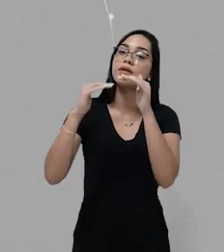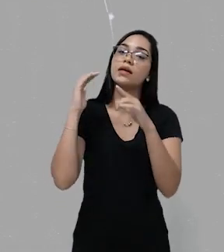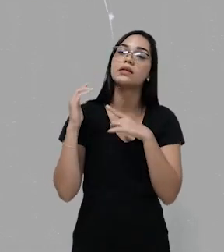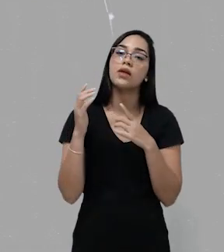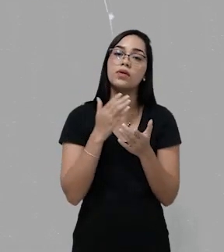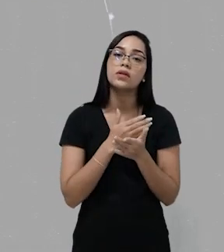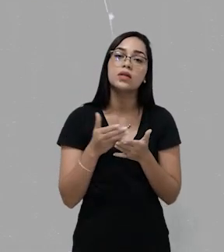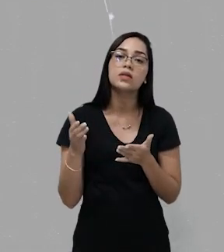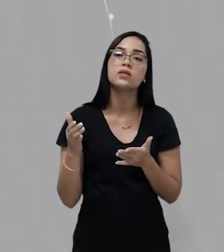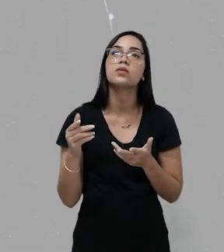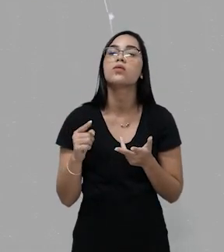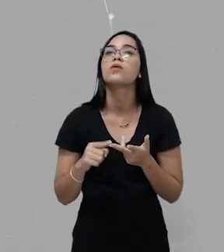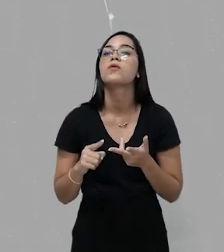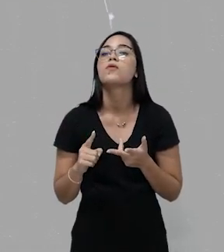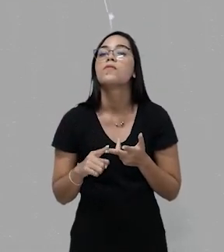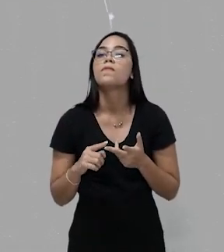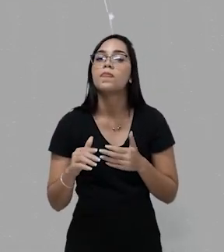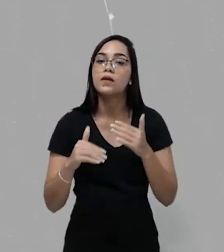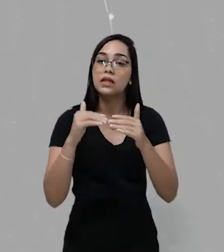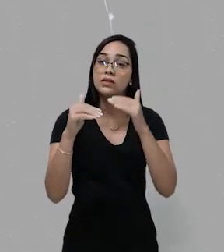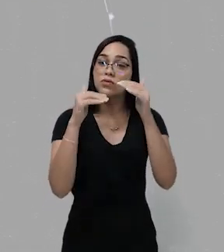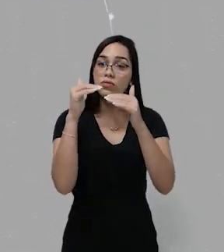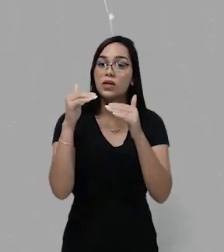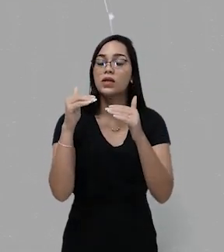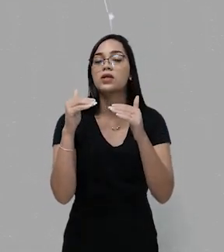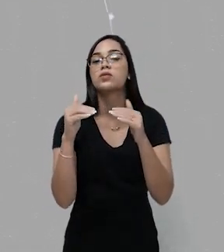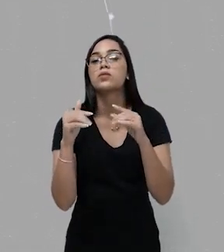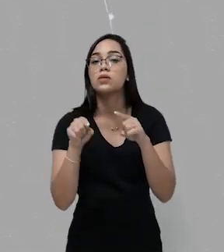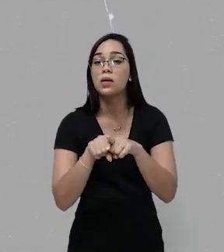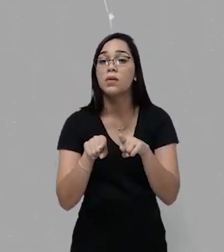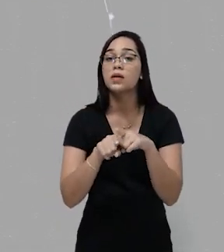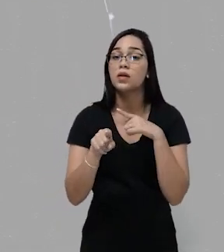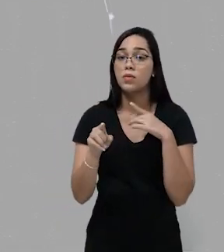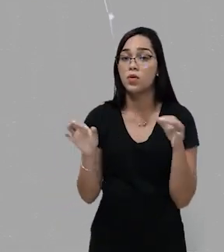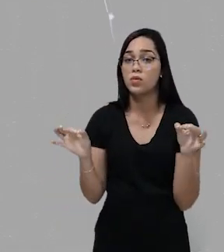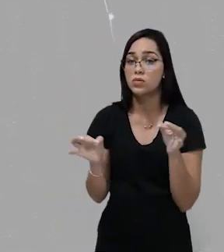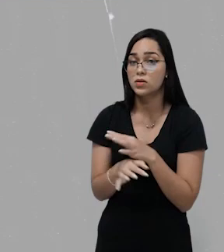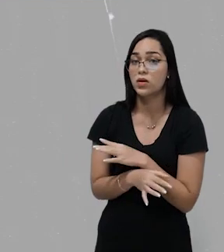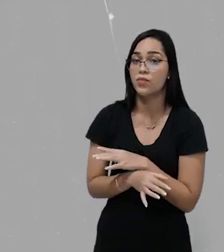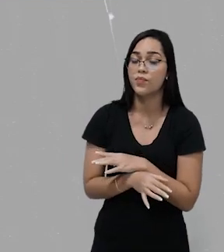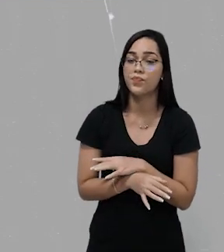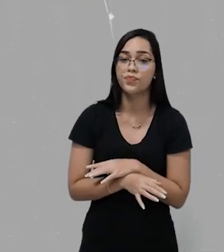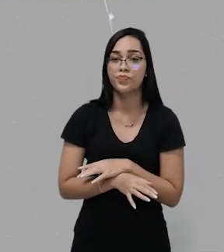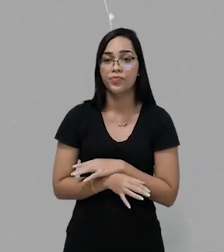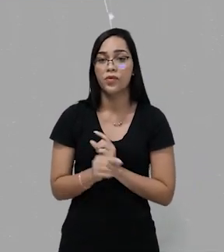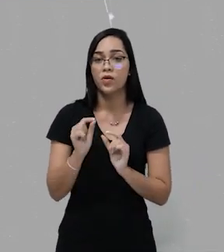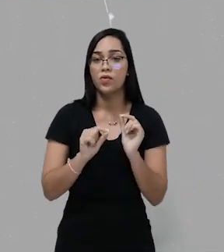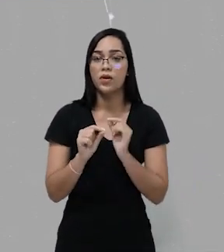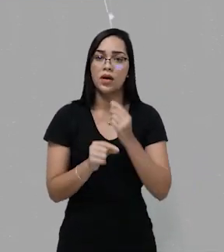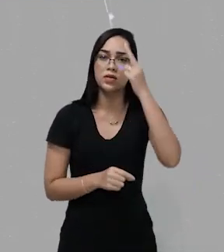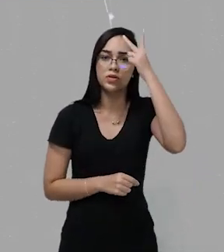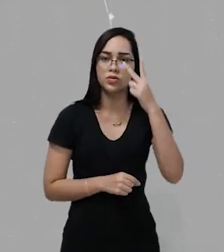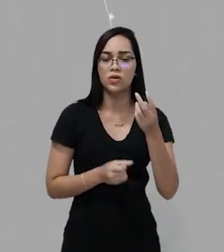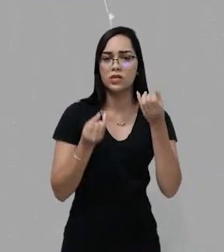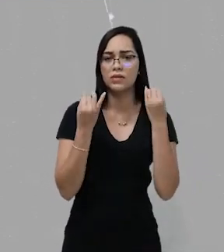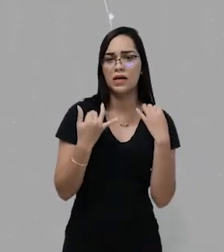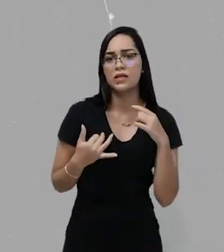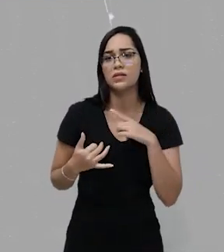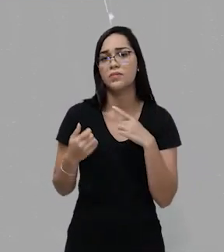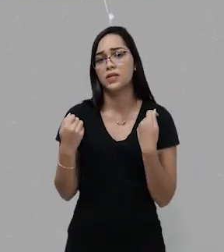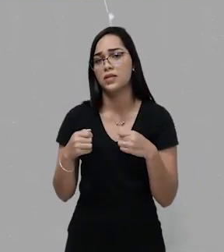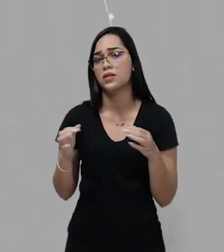tem um início, ela tem um desenvolvimento e ela vai ter uma conclusão, tá? Porque as histórias contadas, elas têm que